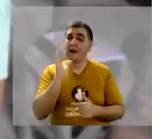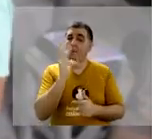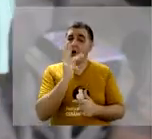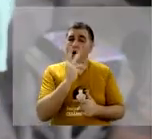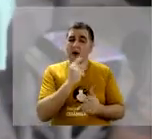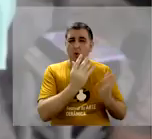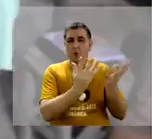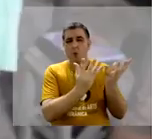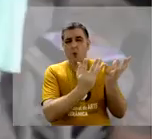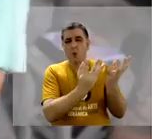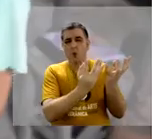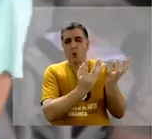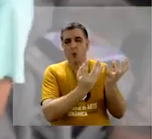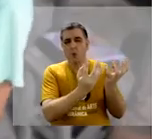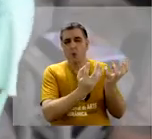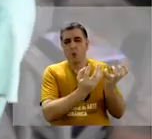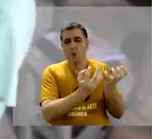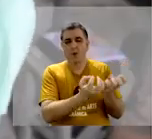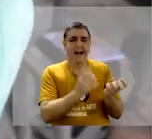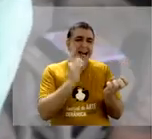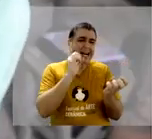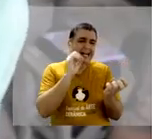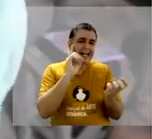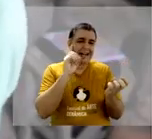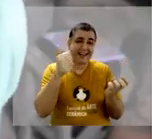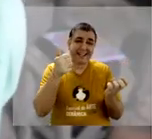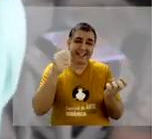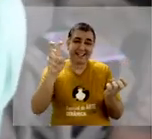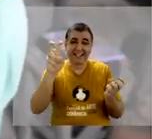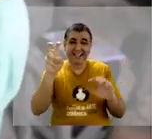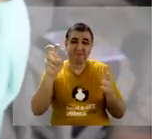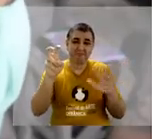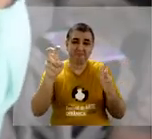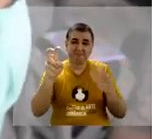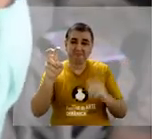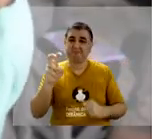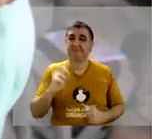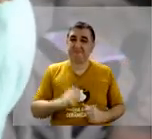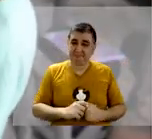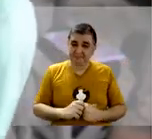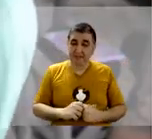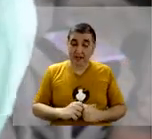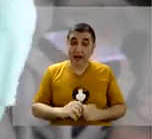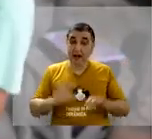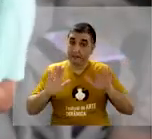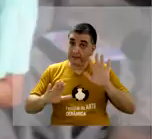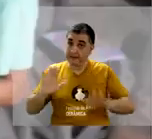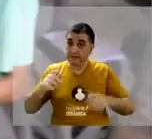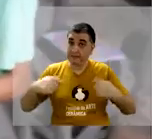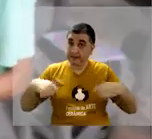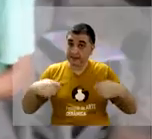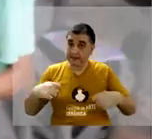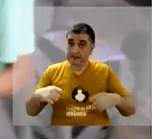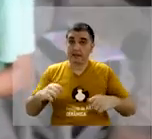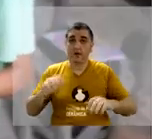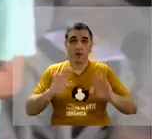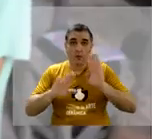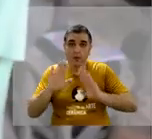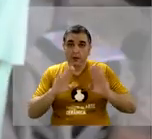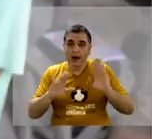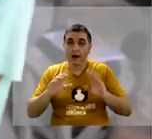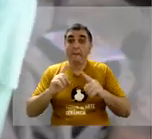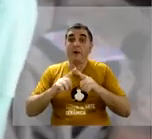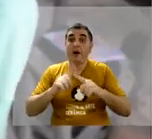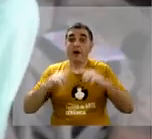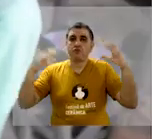secar. Agora, para pôr no forno, queimar, é eu mesmo que faço. E a lenha eu estoco, porque na época de chuva, se molhar,